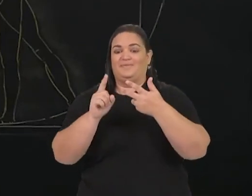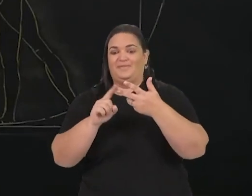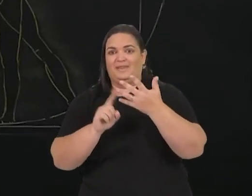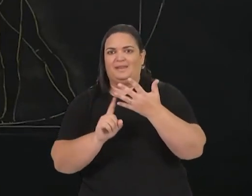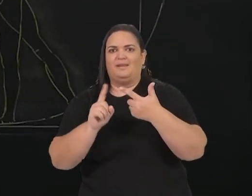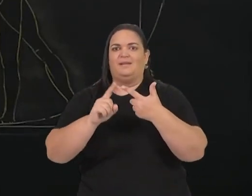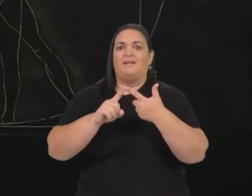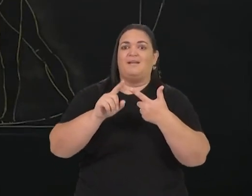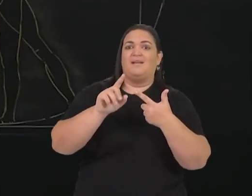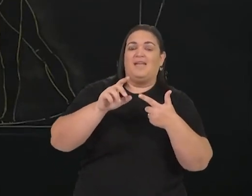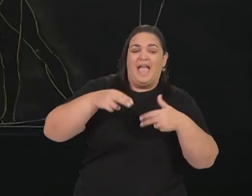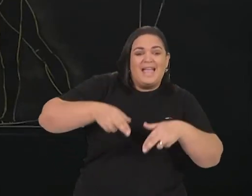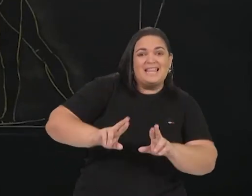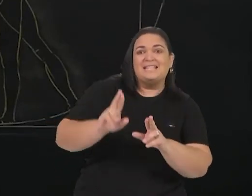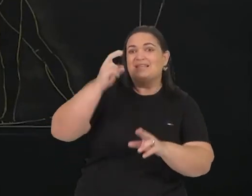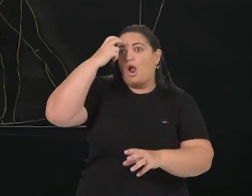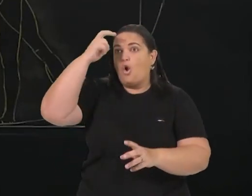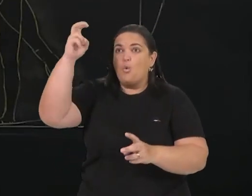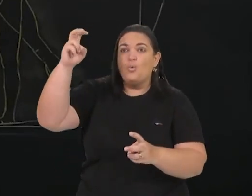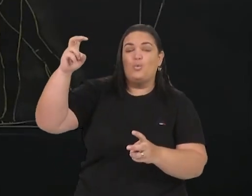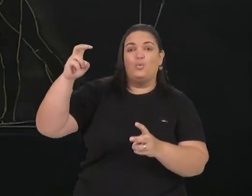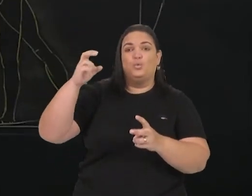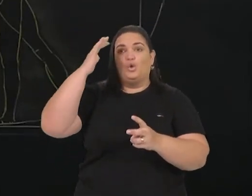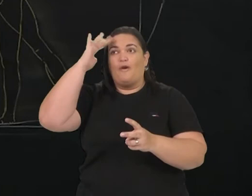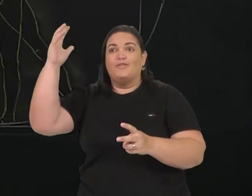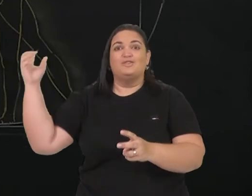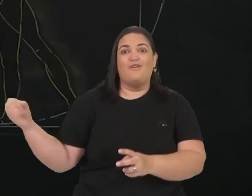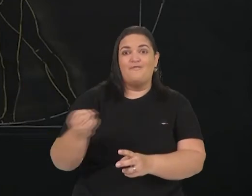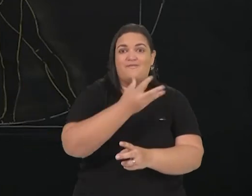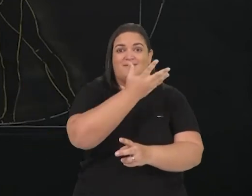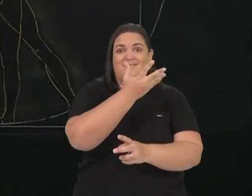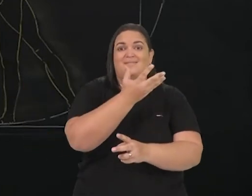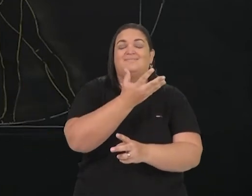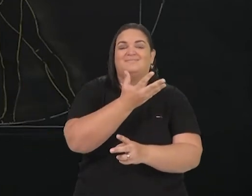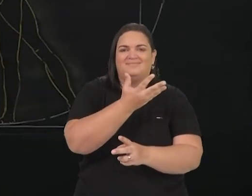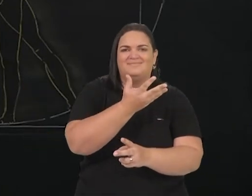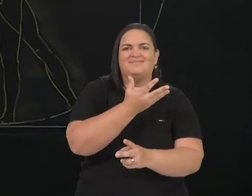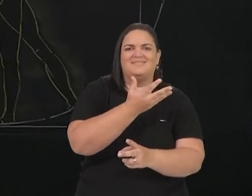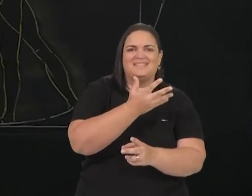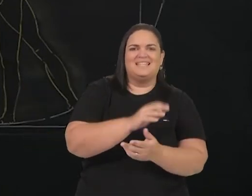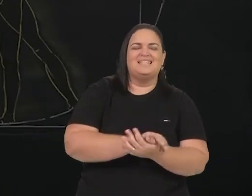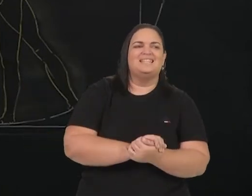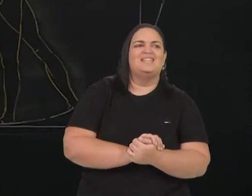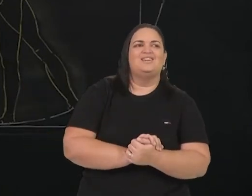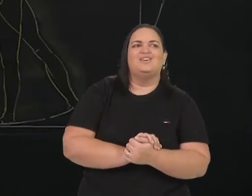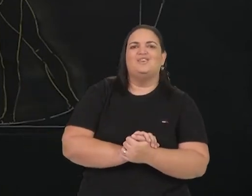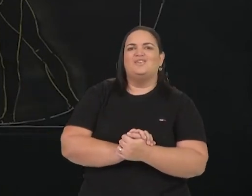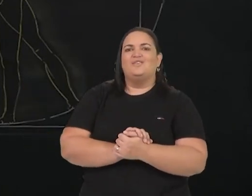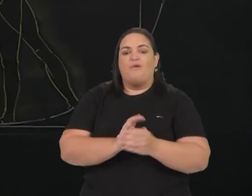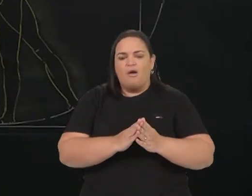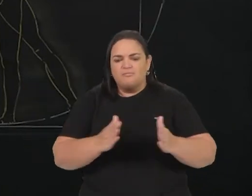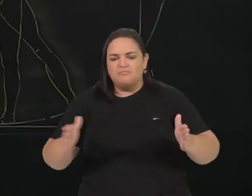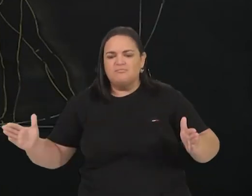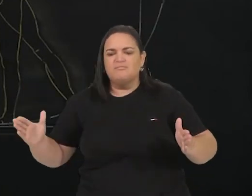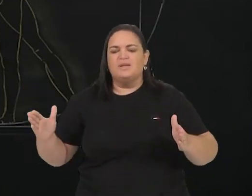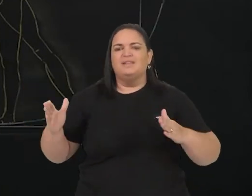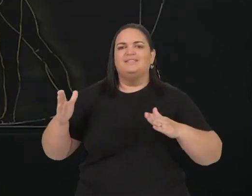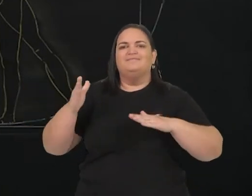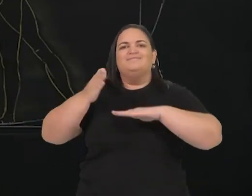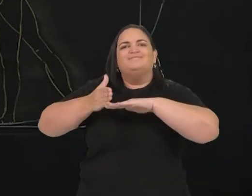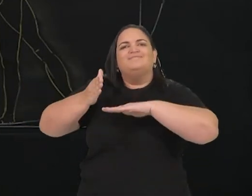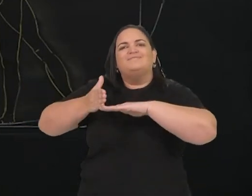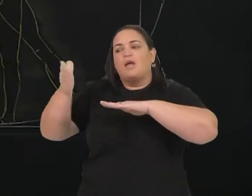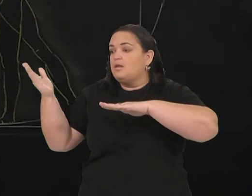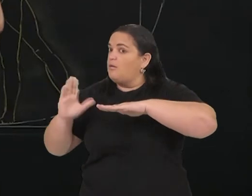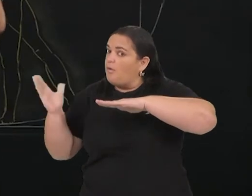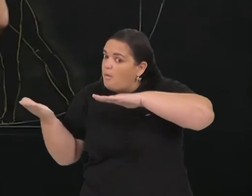renascimento cultural, né, filosófico, que trouxe novos valores para a Europa do início da época moderna.